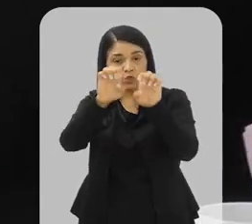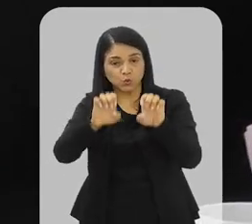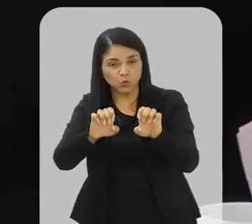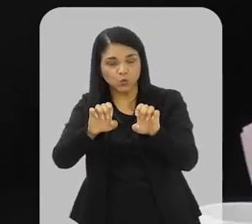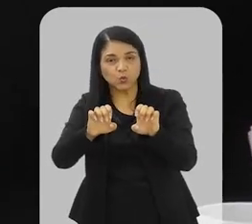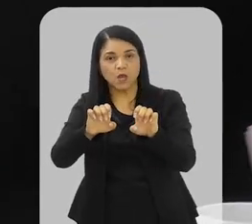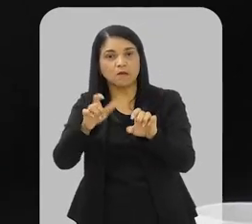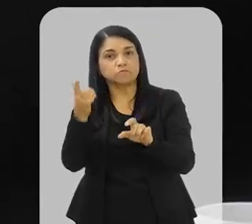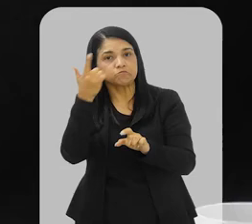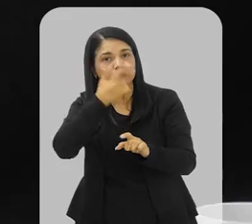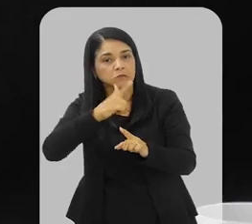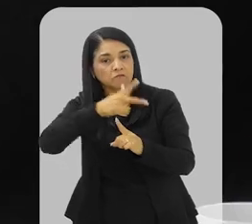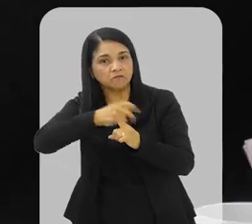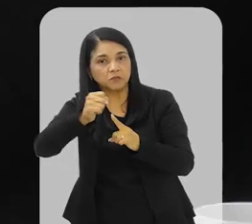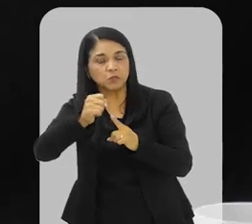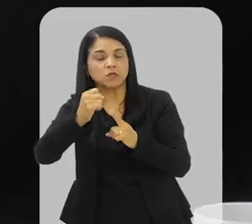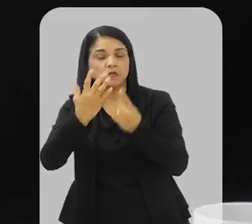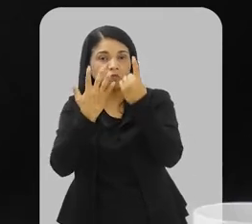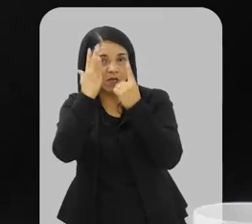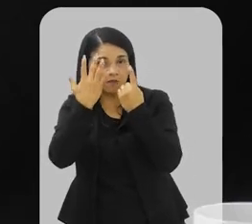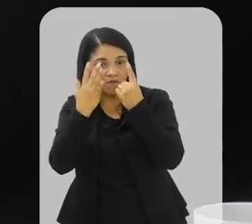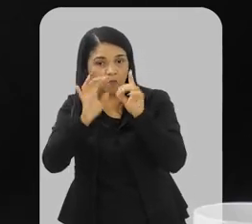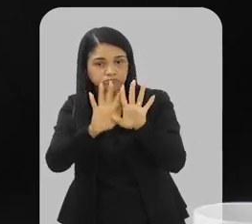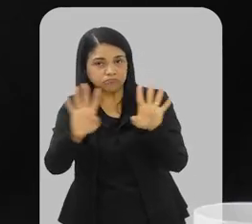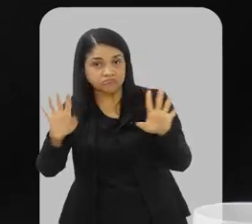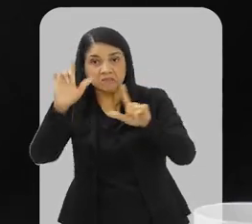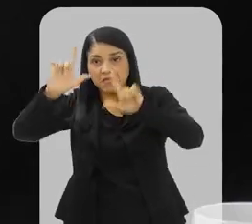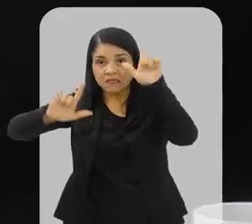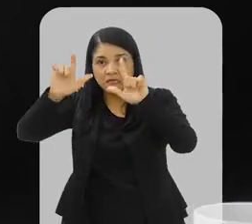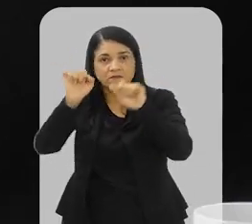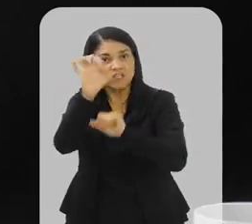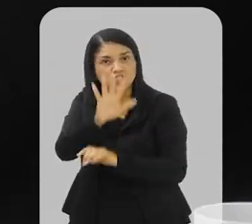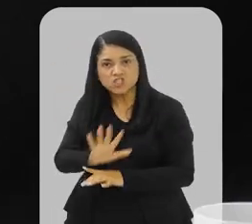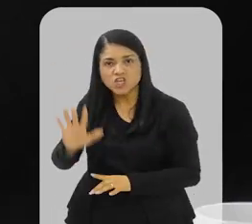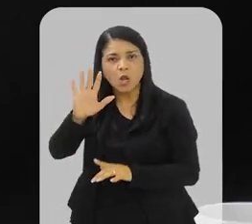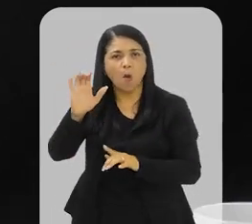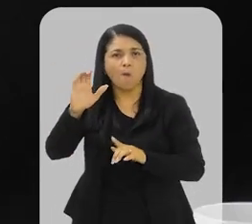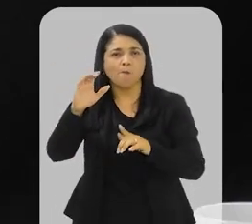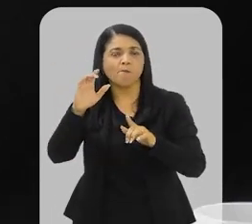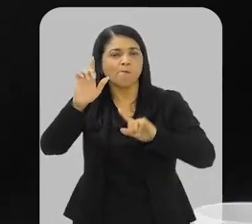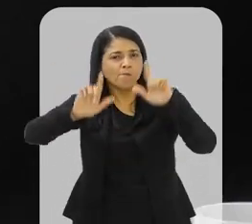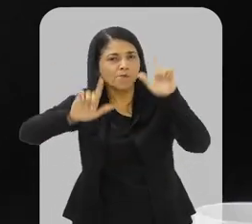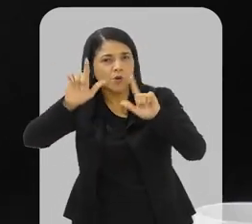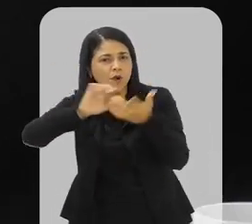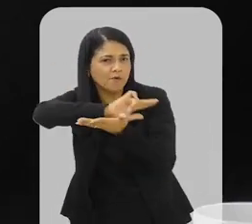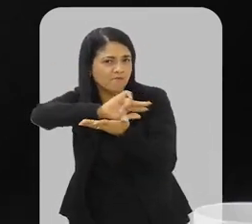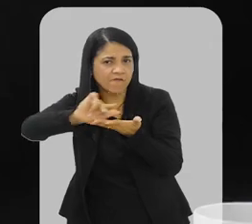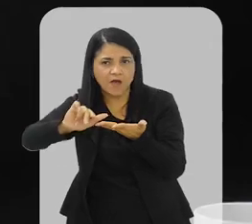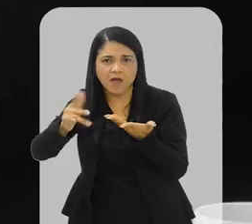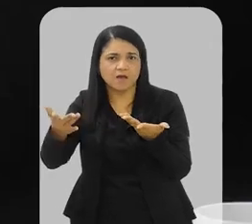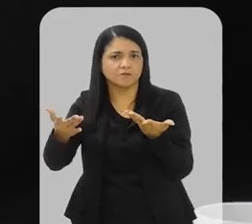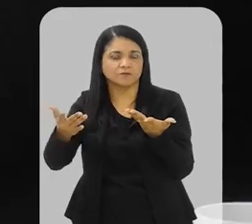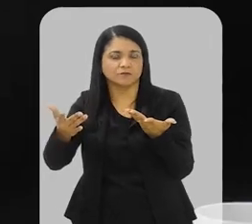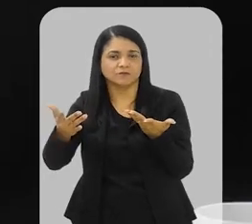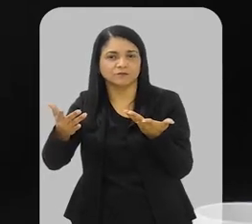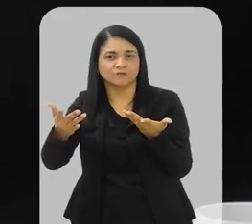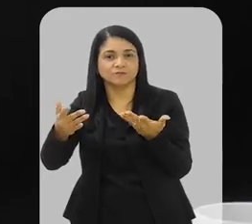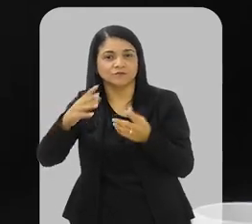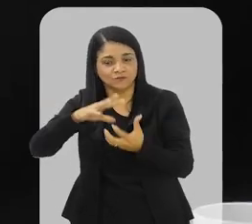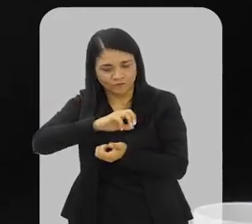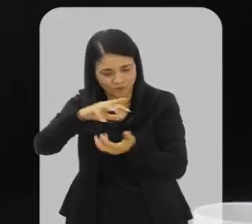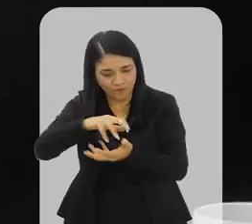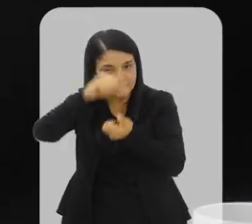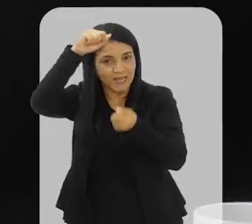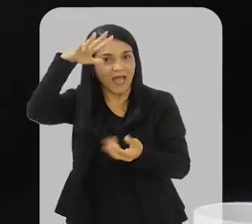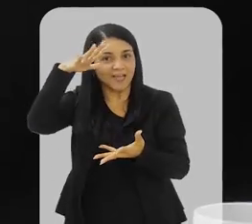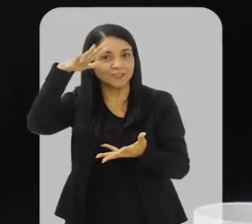com essas estruturas elas furaram a bolha do carnaval você vê hoje comissão de frente sendo comentado na TV geral em